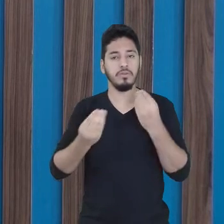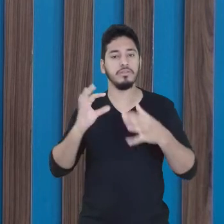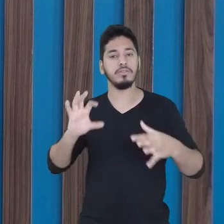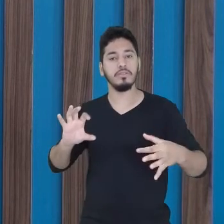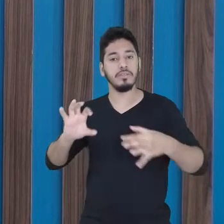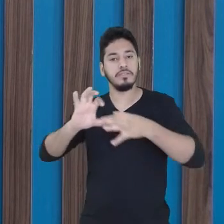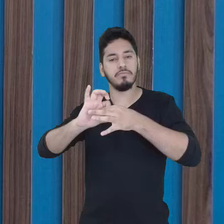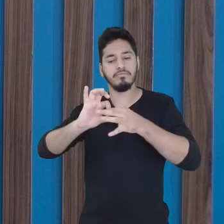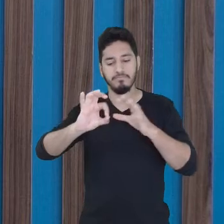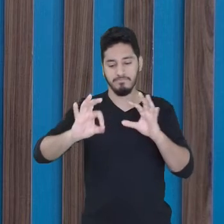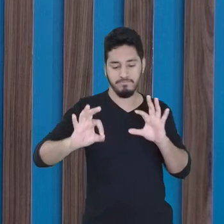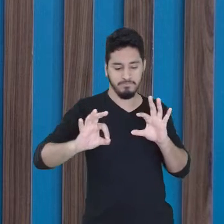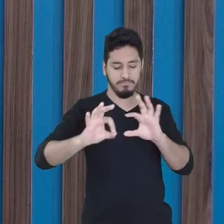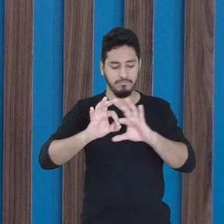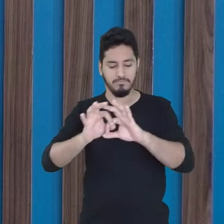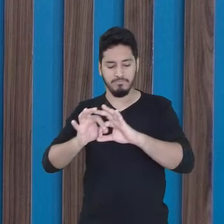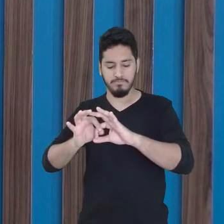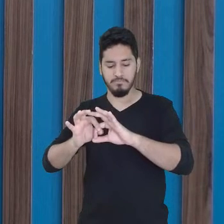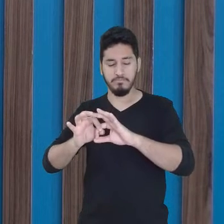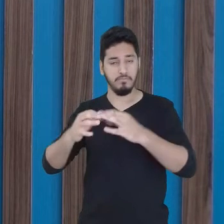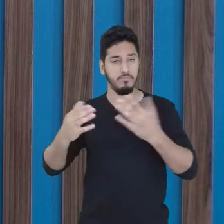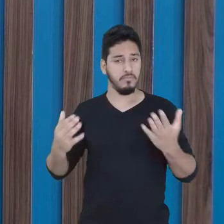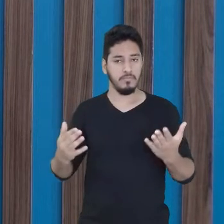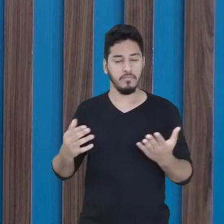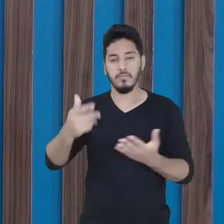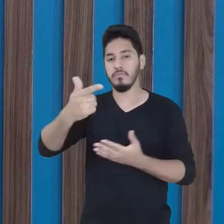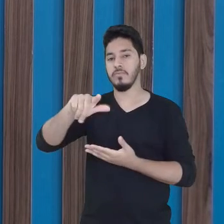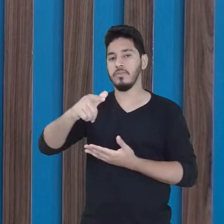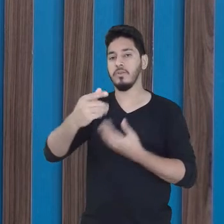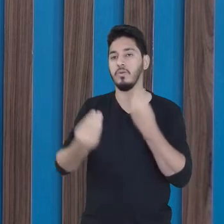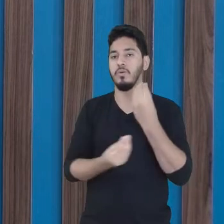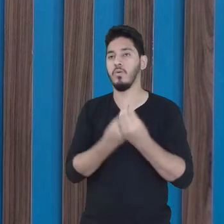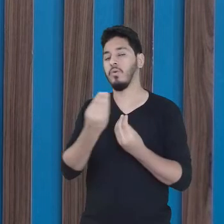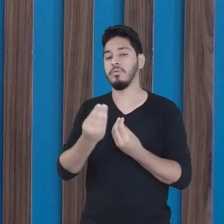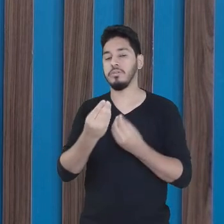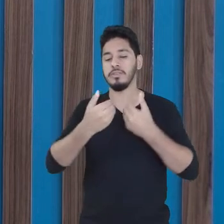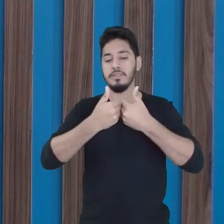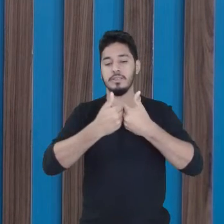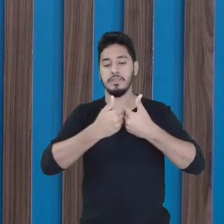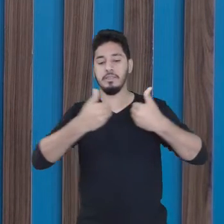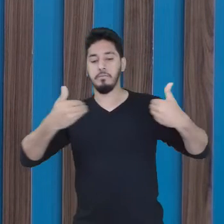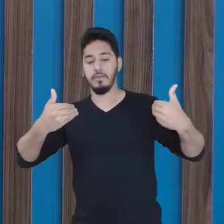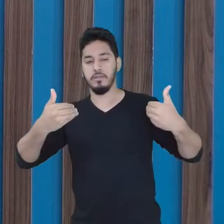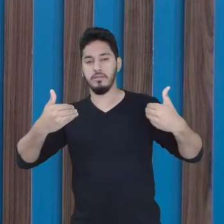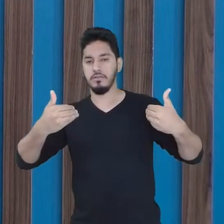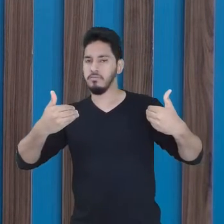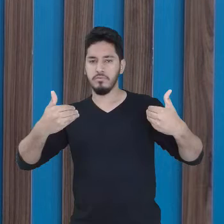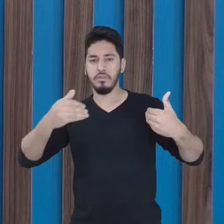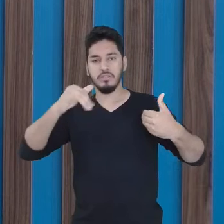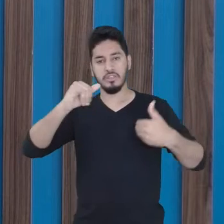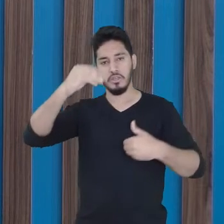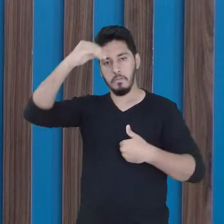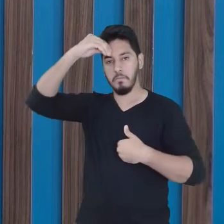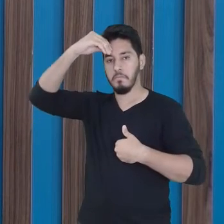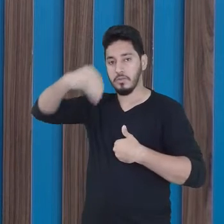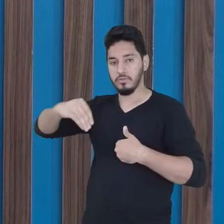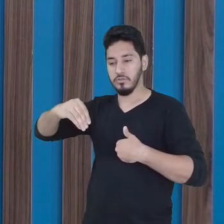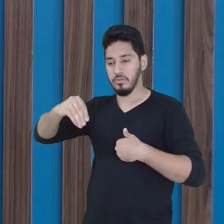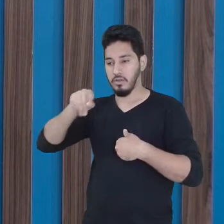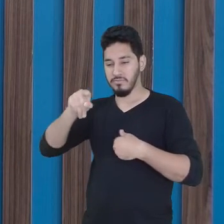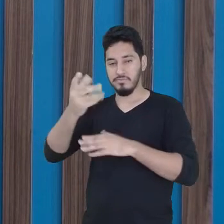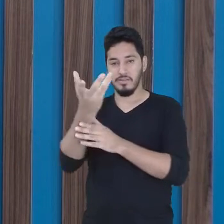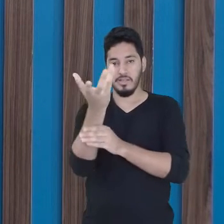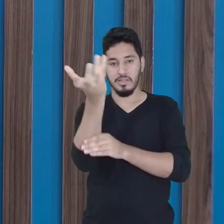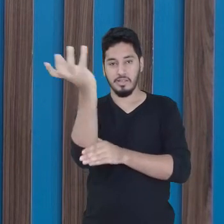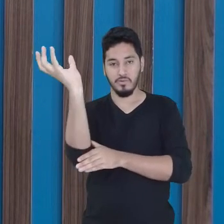essa interligação, né? Então, não tem como a gente separar. Se a gente prejudica, impacta, né,